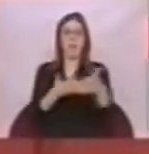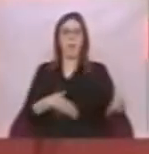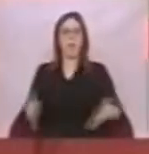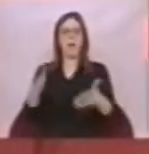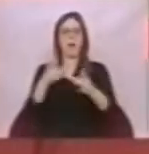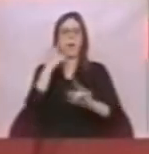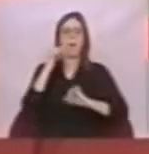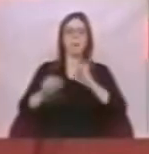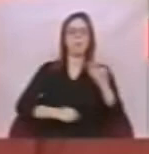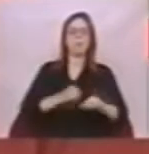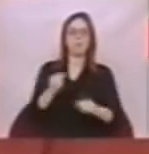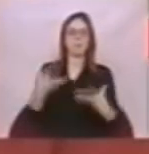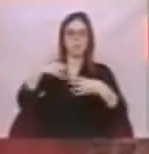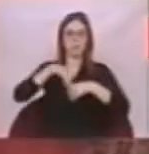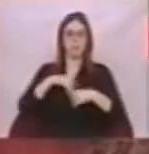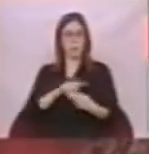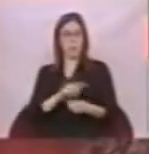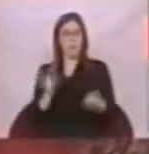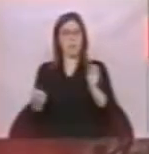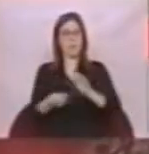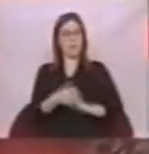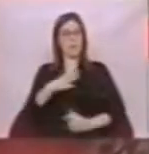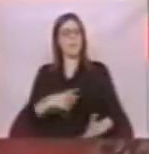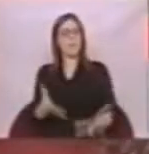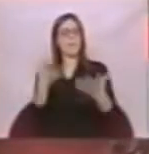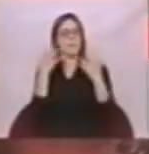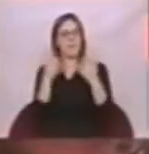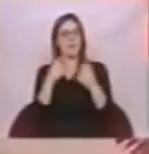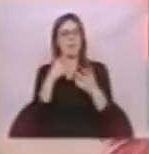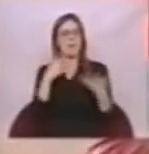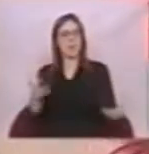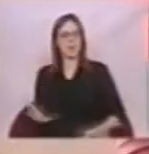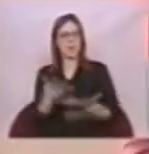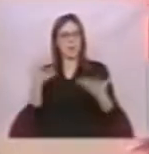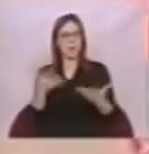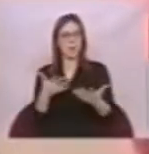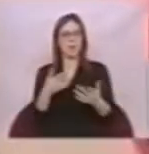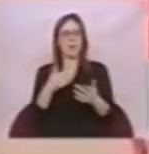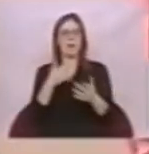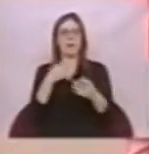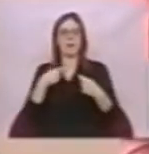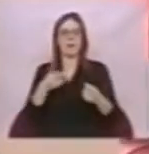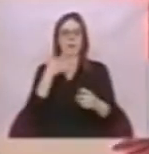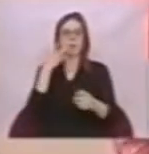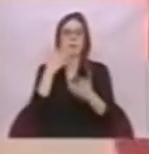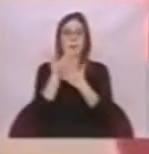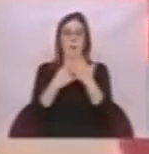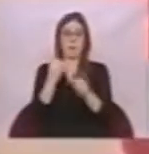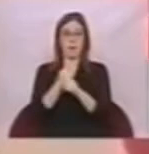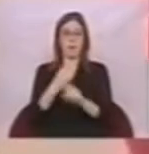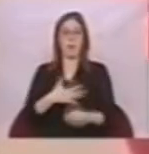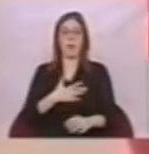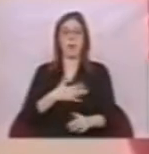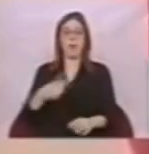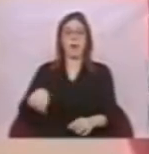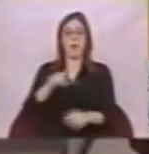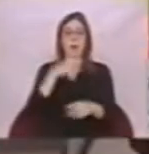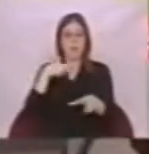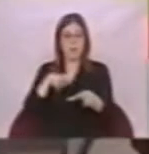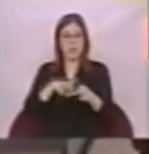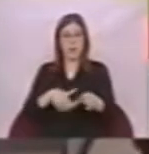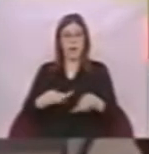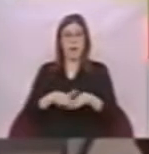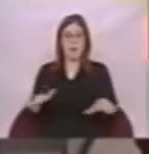caminho para o conhecimento, mas a mudança que se quer imprimir é mais subtil e menos efêmera. O mercado de trabalho não vai querer que eles estejam sentados